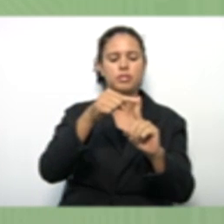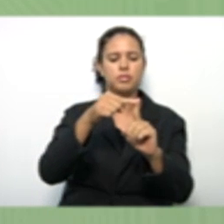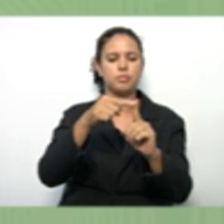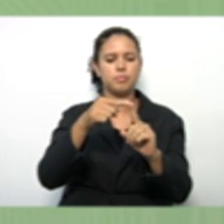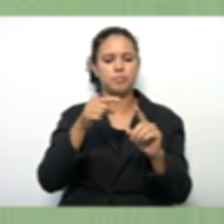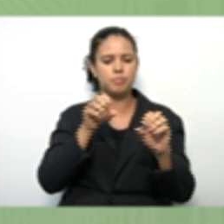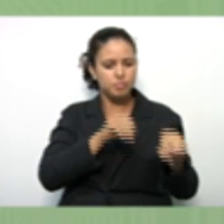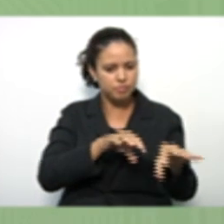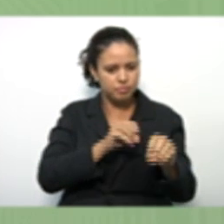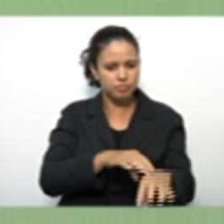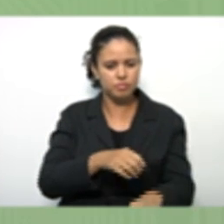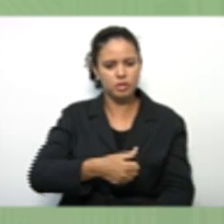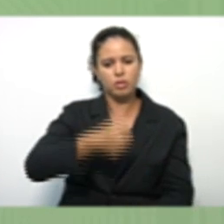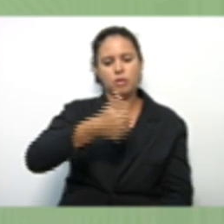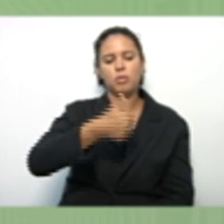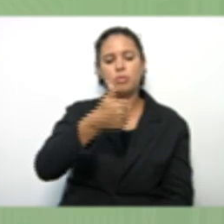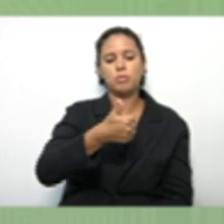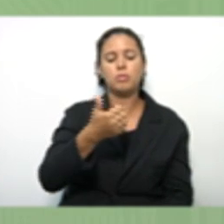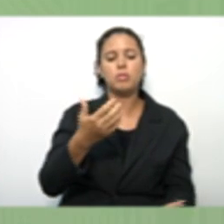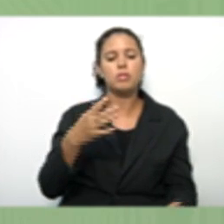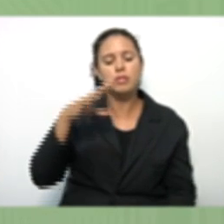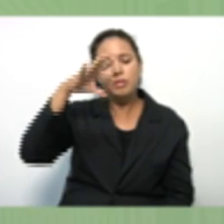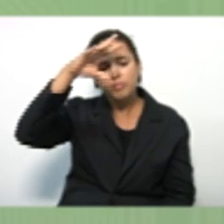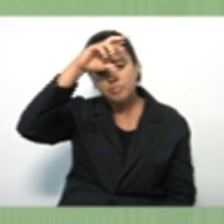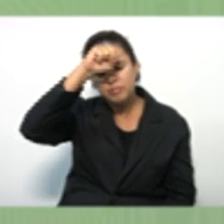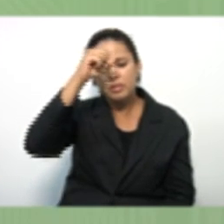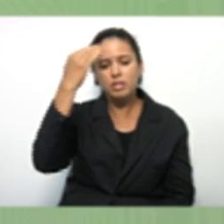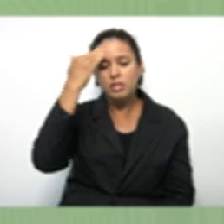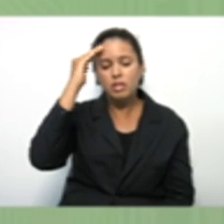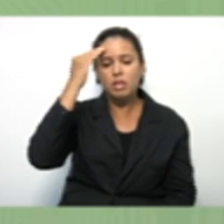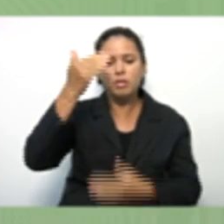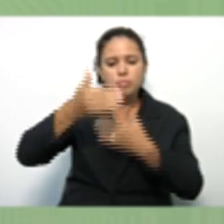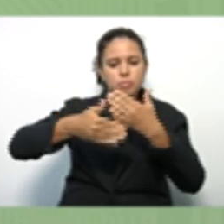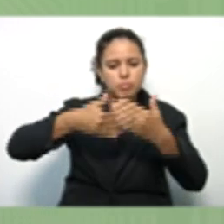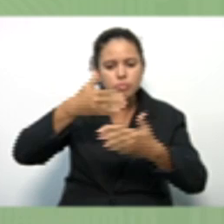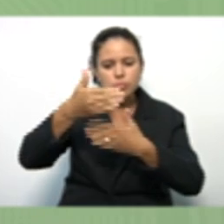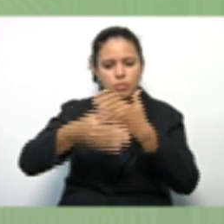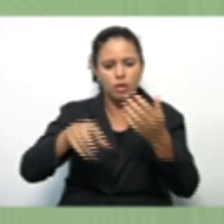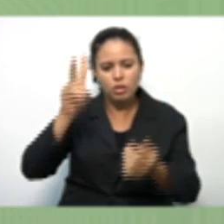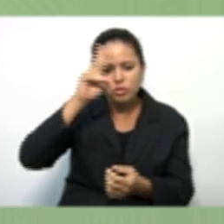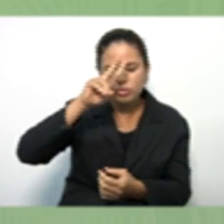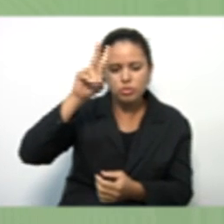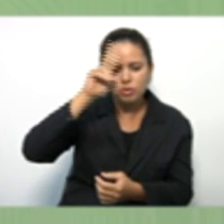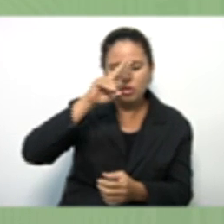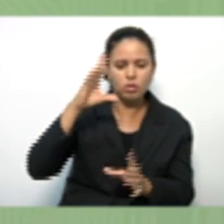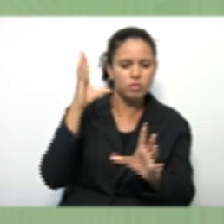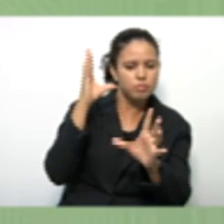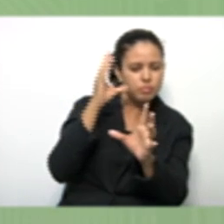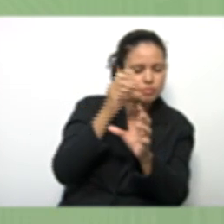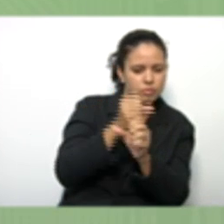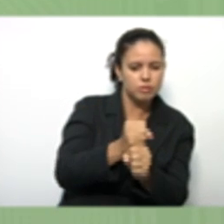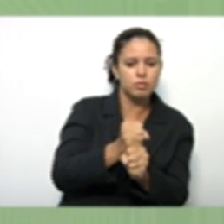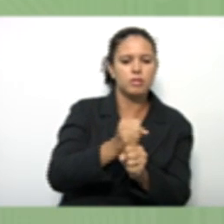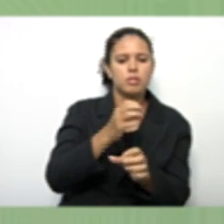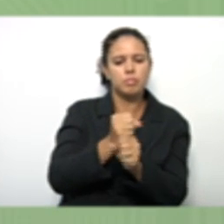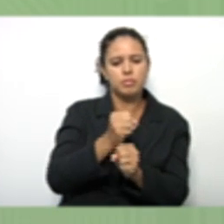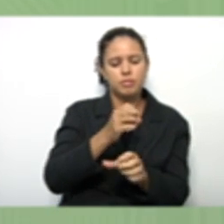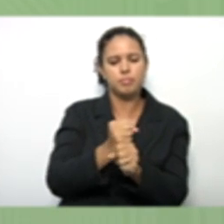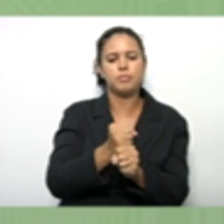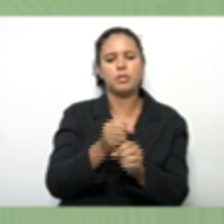será compreender a evolução histórica da contabilidade, seus conceitos, objetivos e objeto de